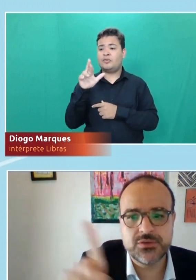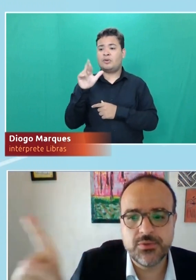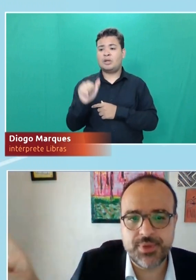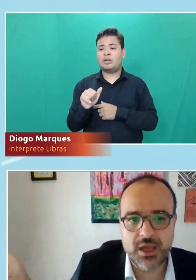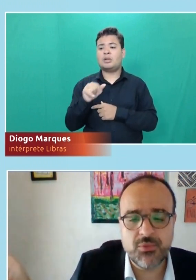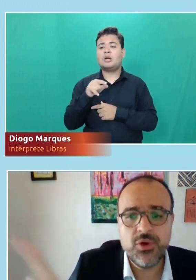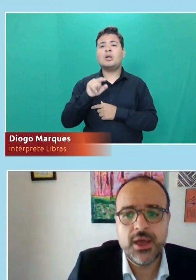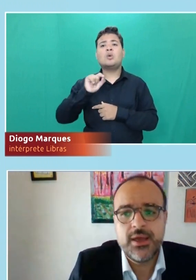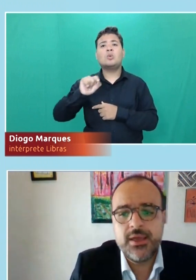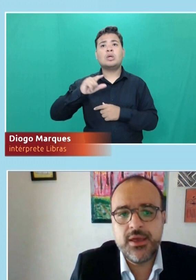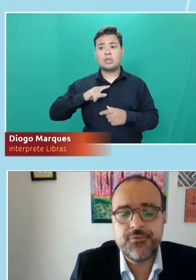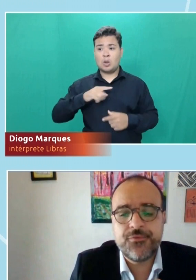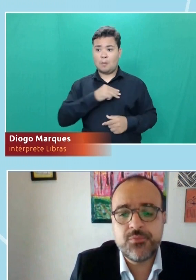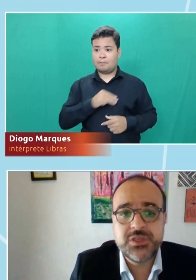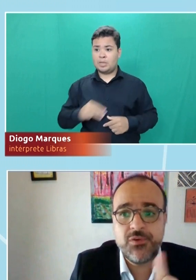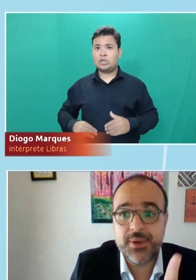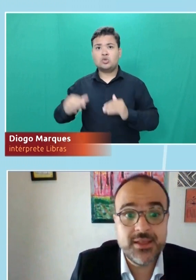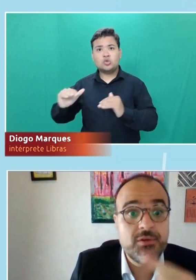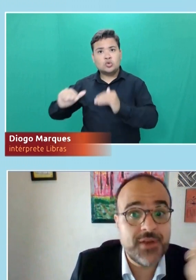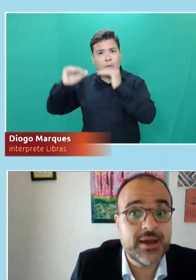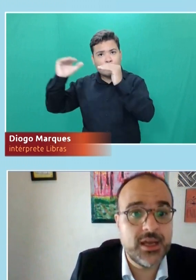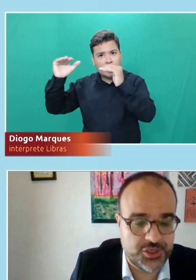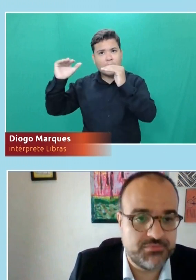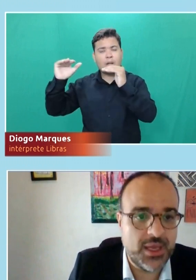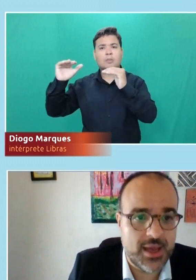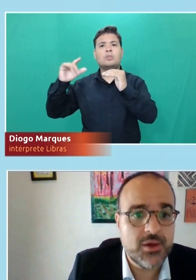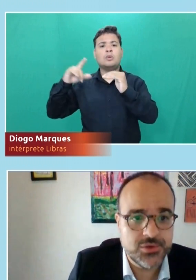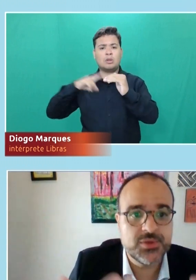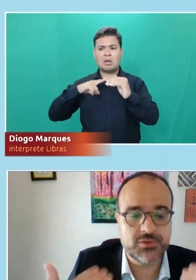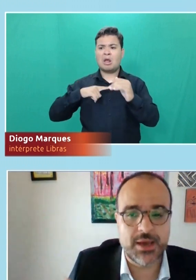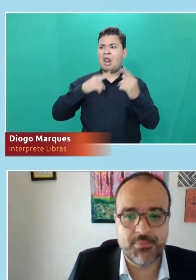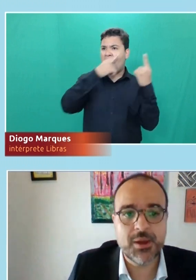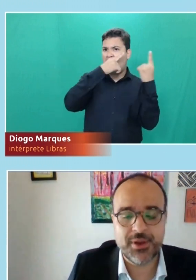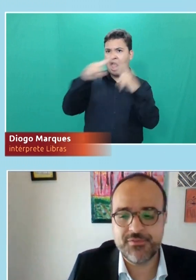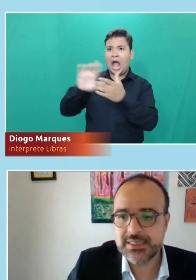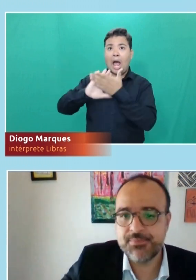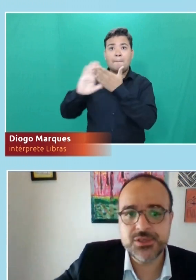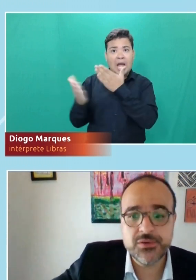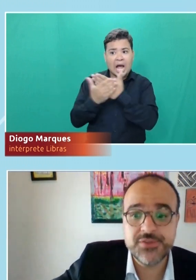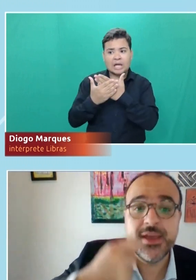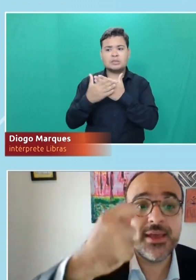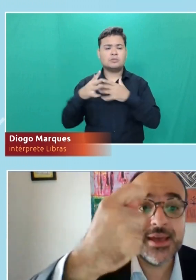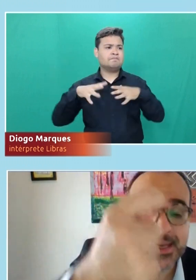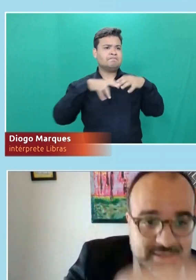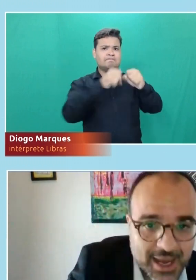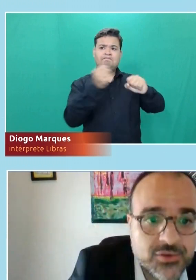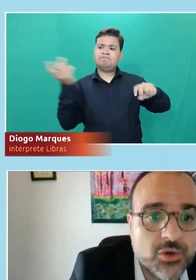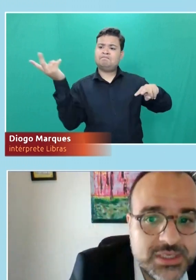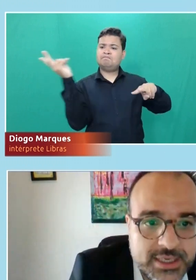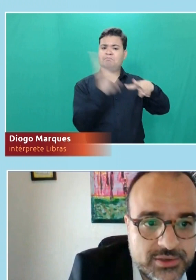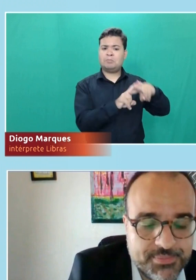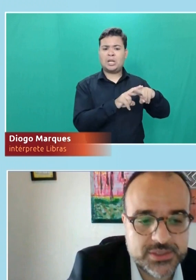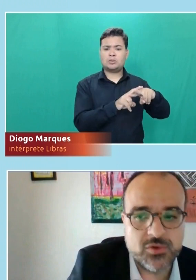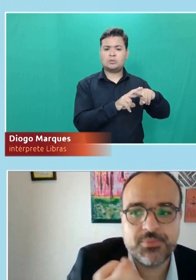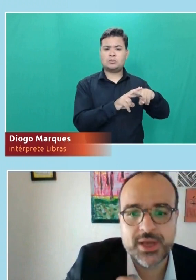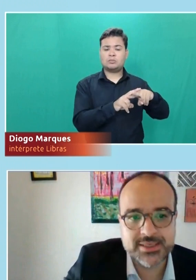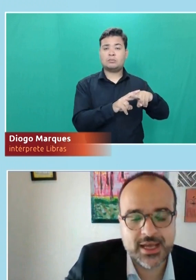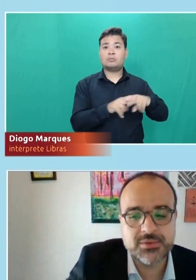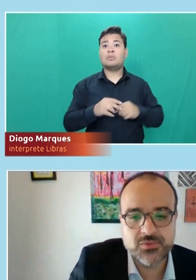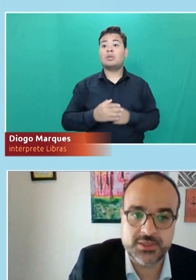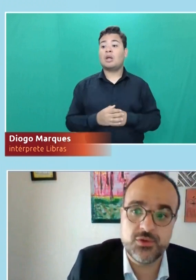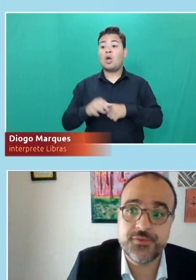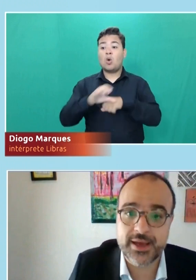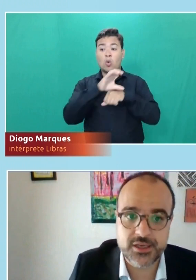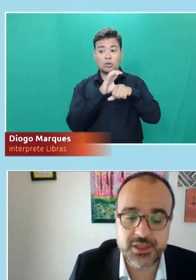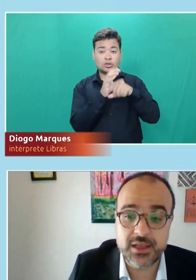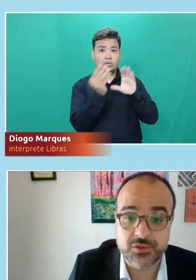contra o ministro Supremo, e foi possível prendê-lo em flagrante. Aí a Constituição da República prevê que você pode, inclusive, ingressar no domicílio da pessoa porque